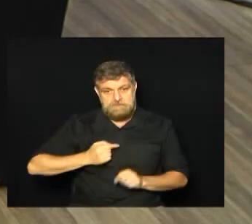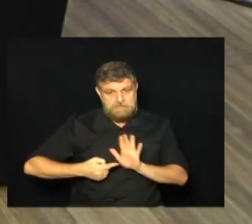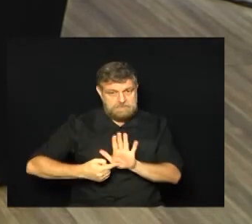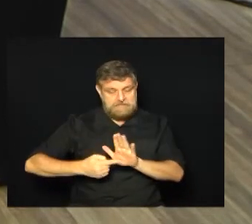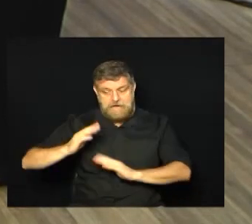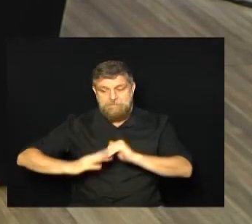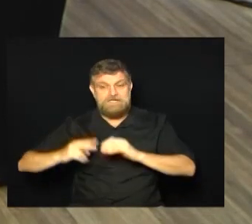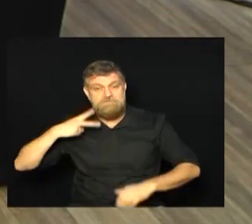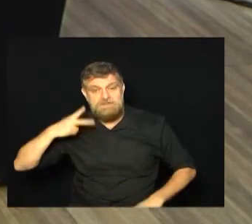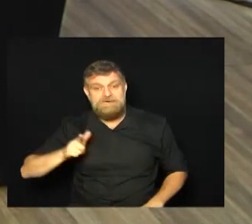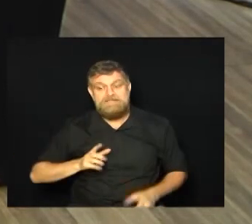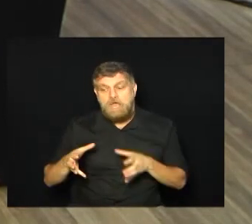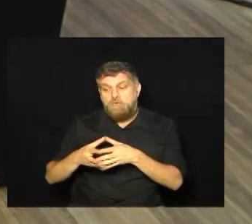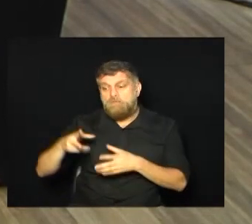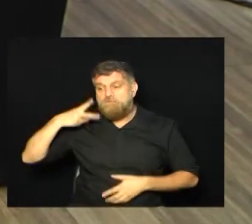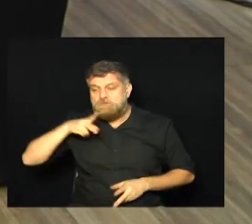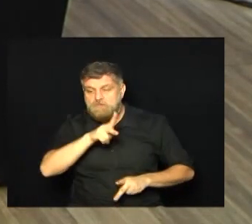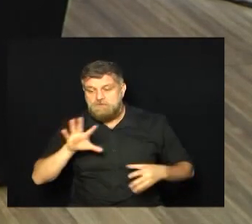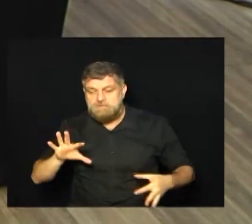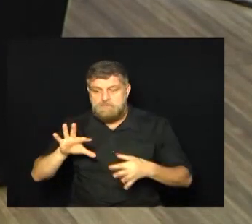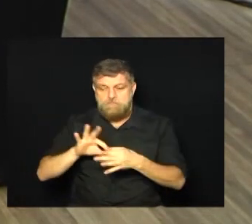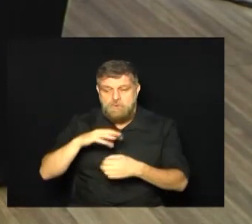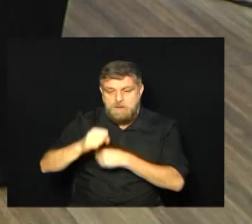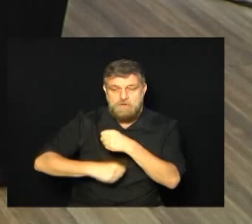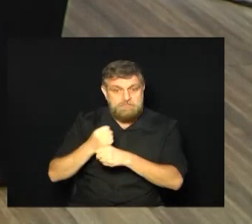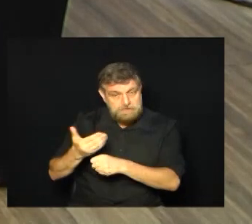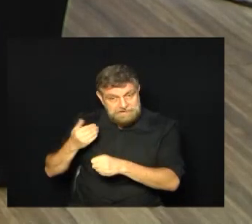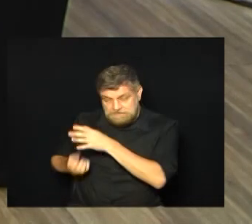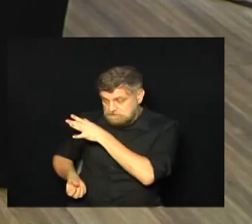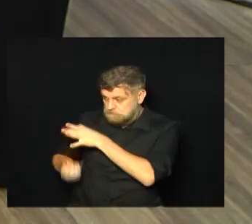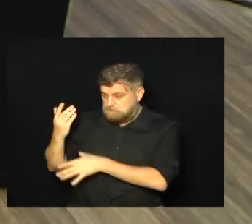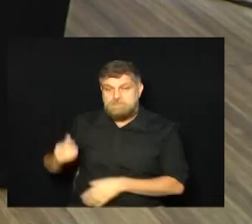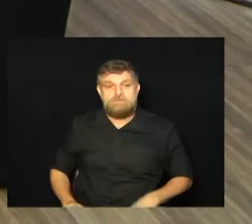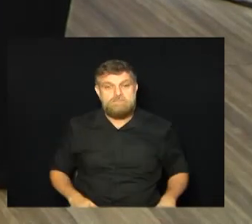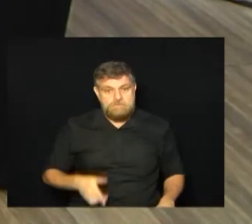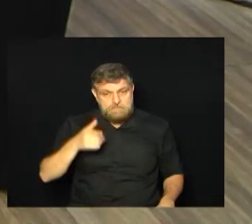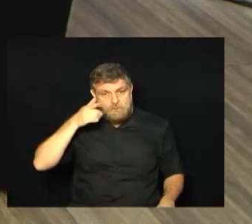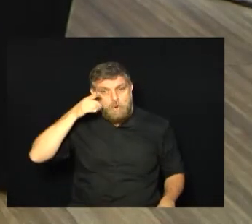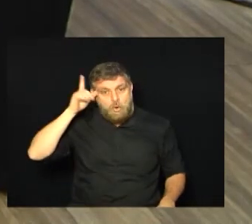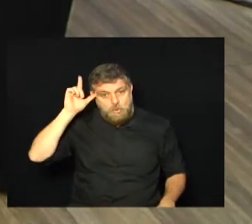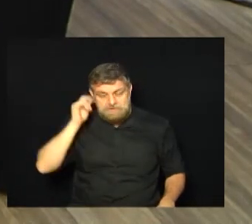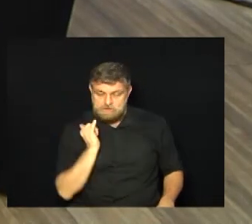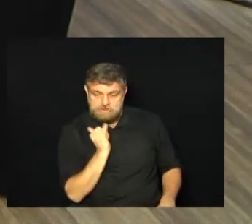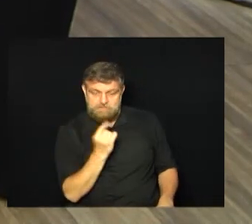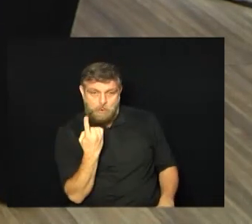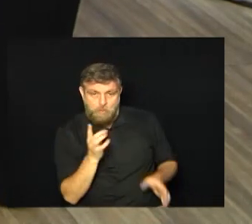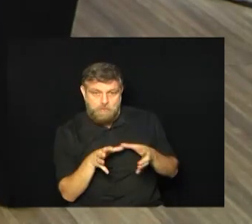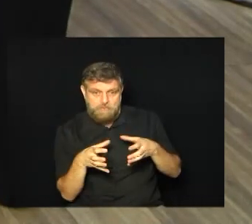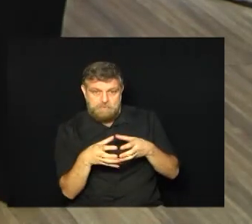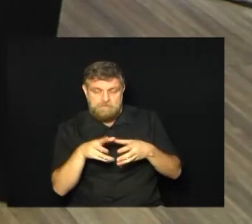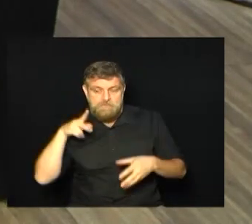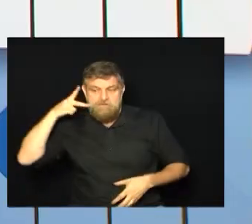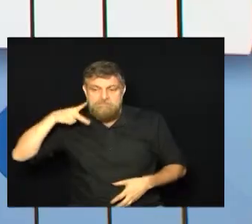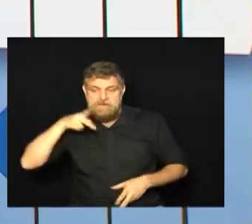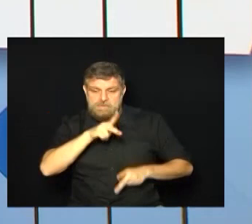tem também as frentes parlamentares que foram criadas no último ano, né? Ontem, inclusive, a gente falou sobre uma delas, né? E elas